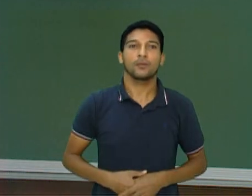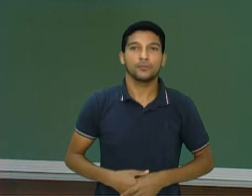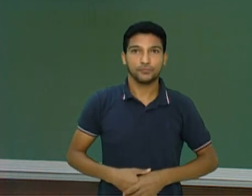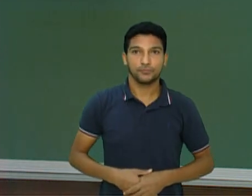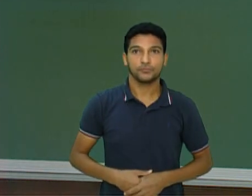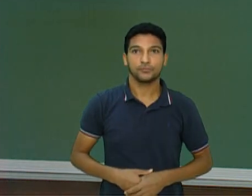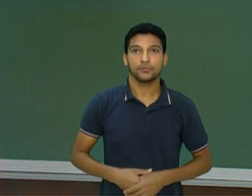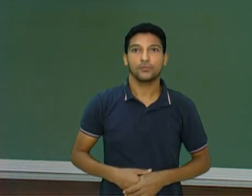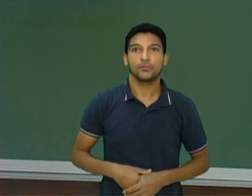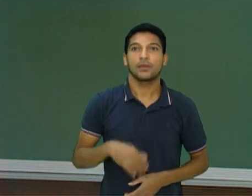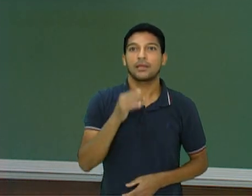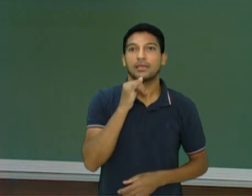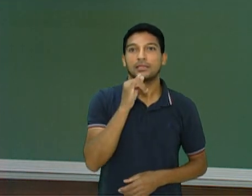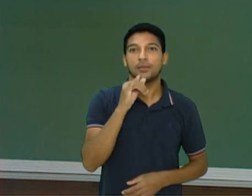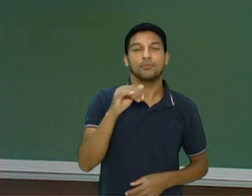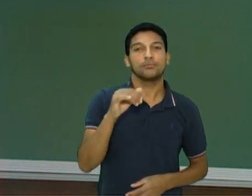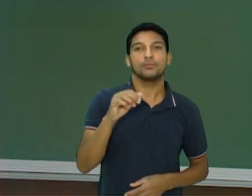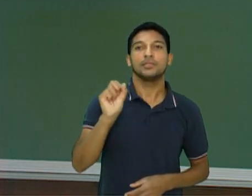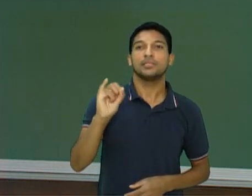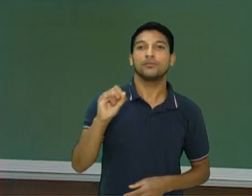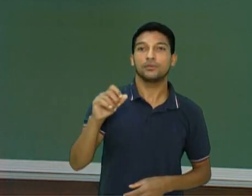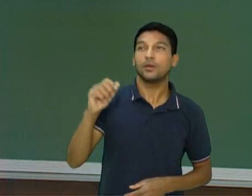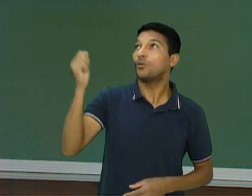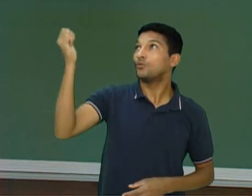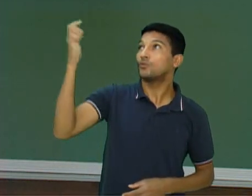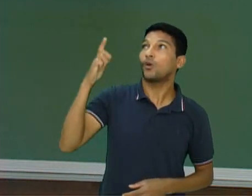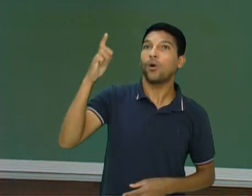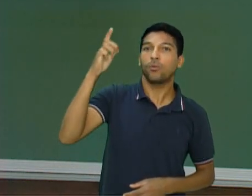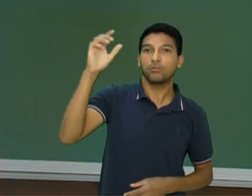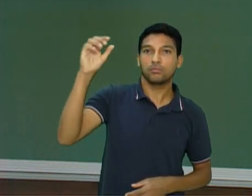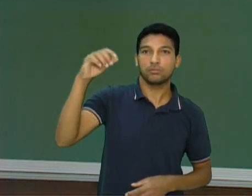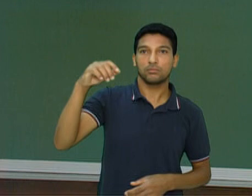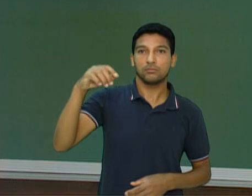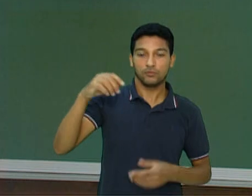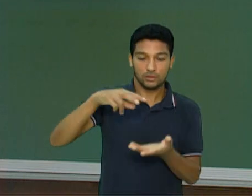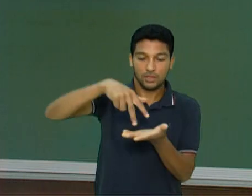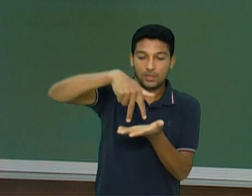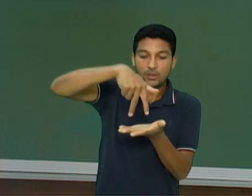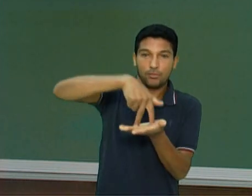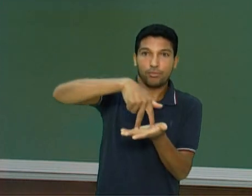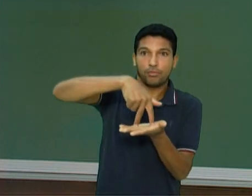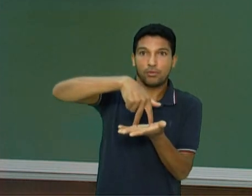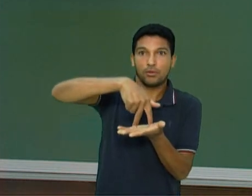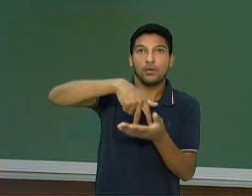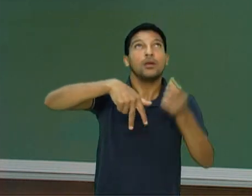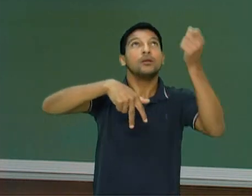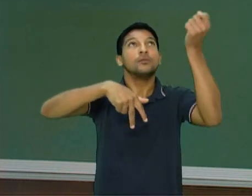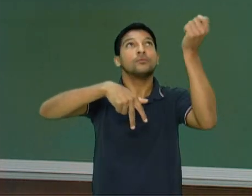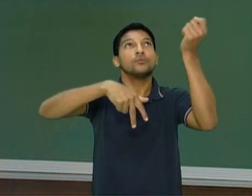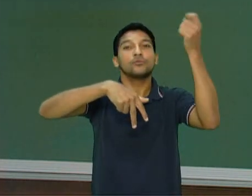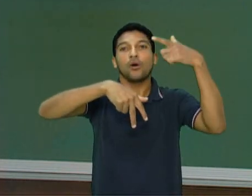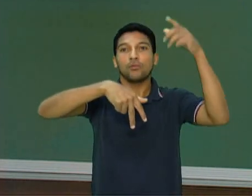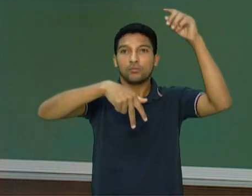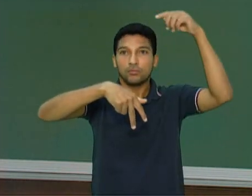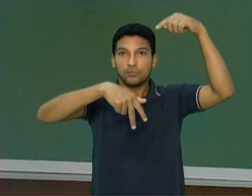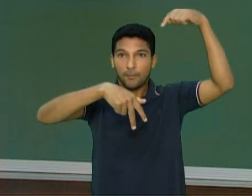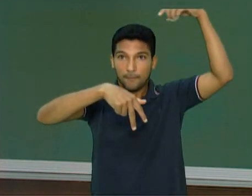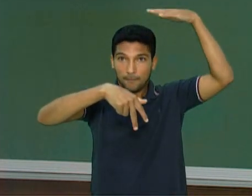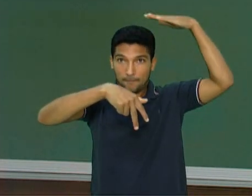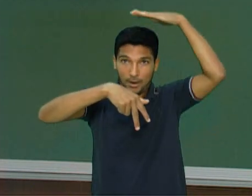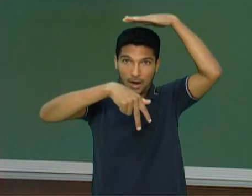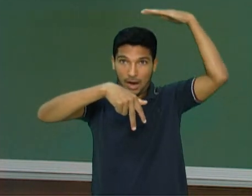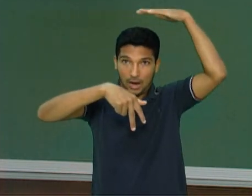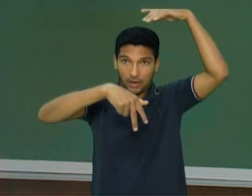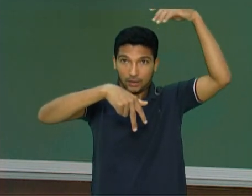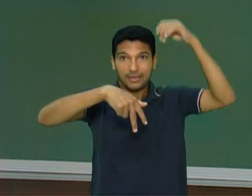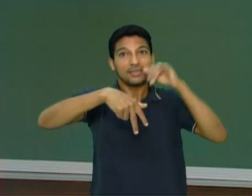se você tivesse, né, com o sol a pino e você em pé numa região plana, né, seja numa calçada ou na